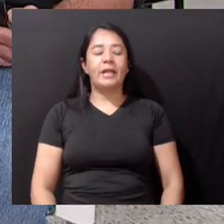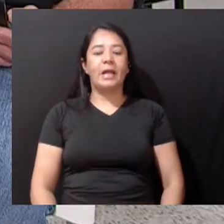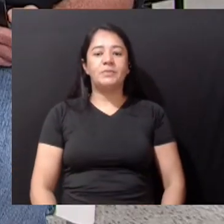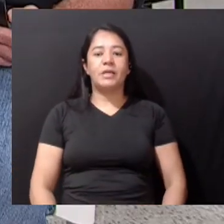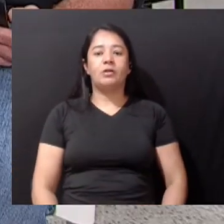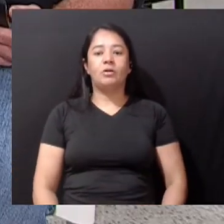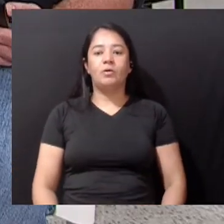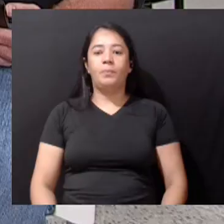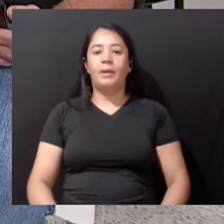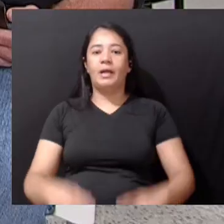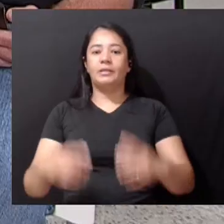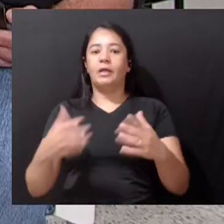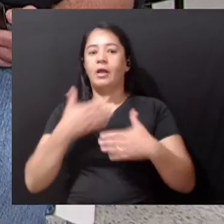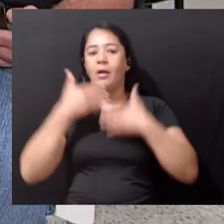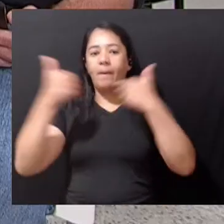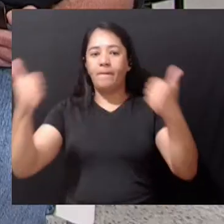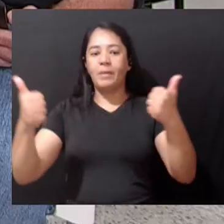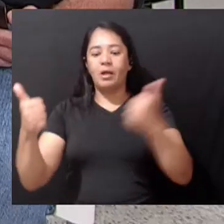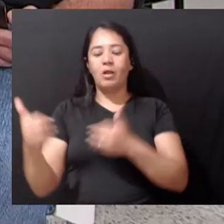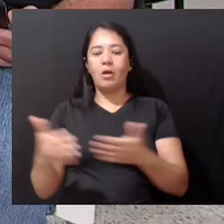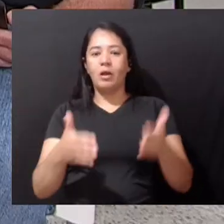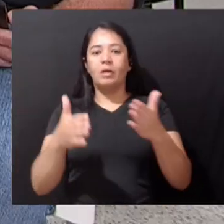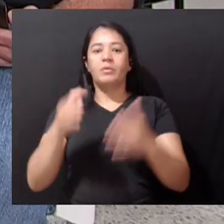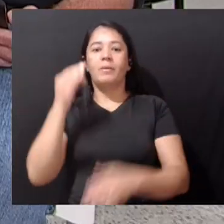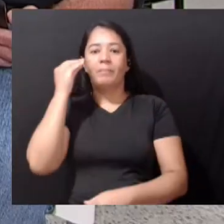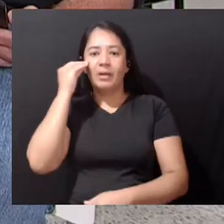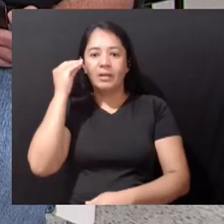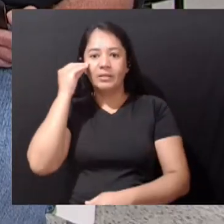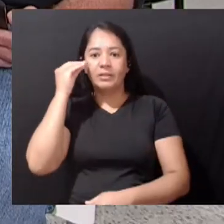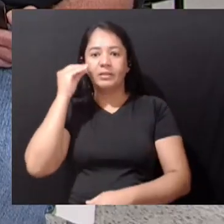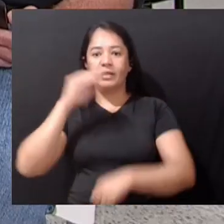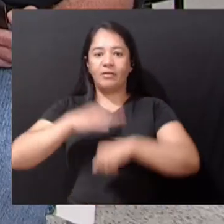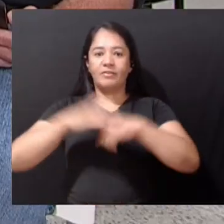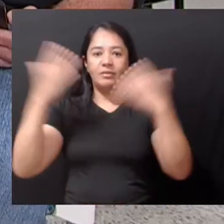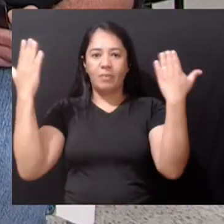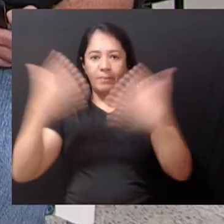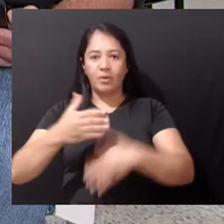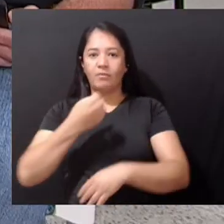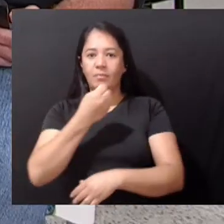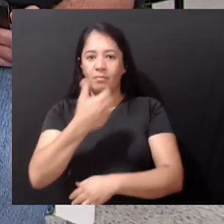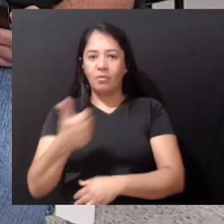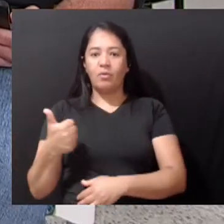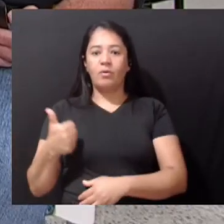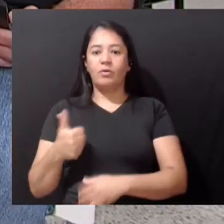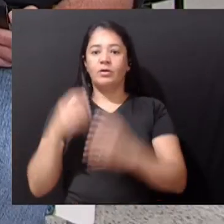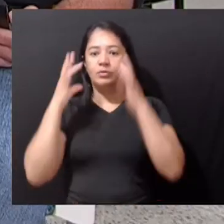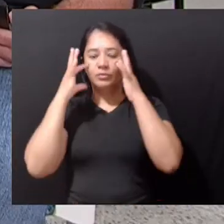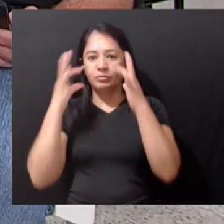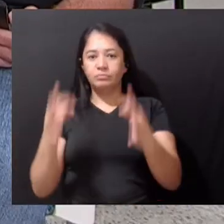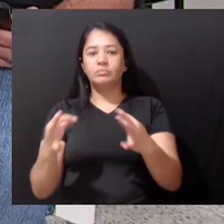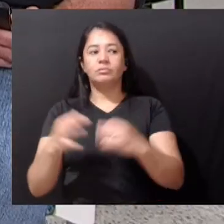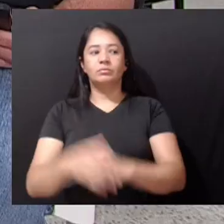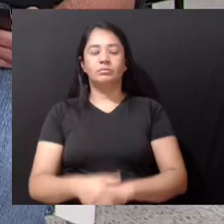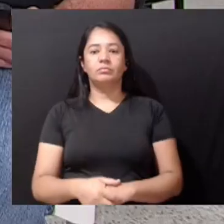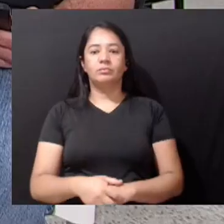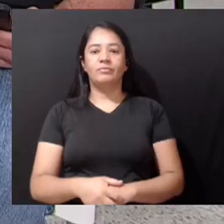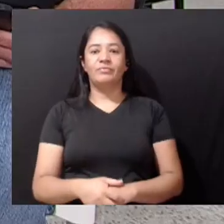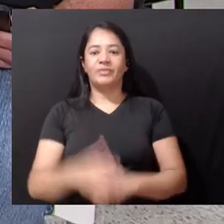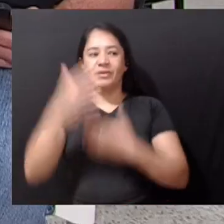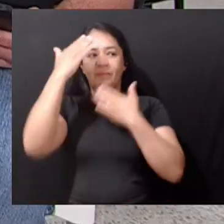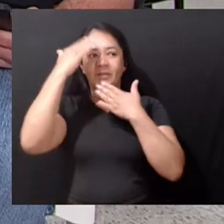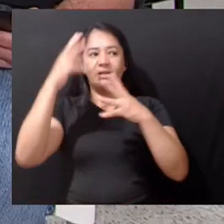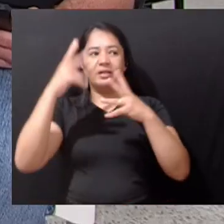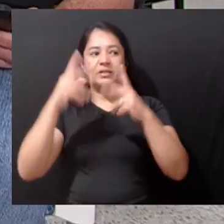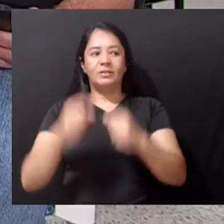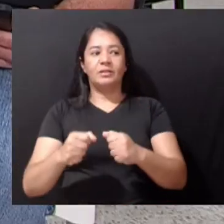maior caminho para tentar fazer uma boa prova, porque é um dia de muita tensão. Fer, muito obrigado por todas essas orientações, essas